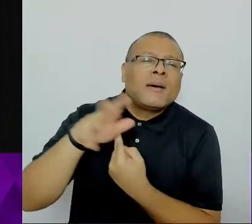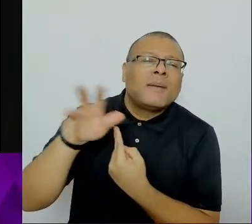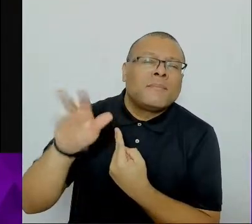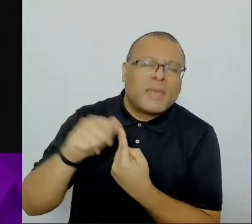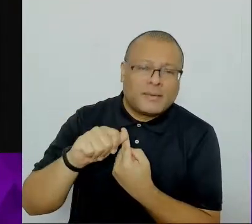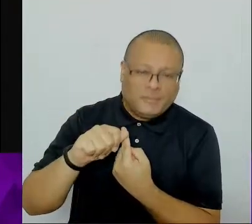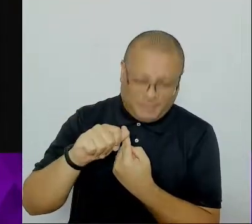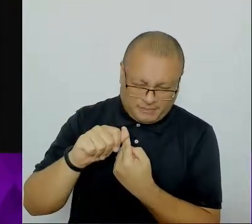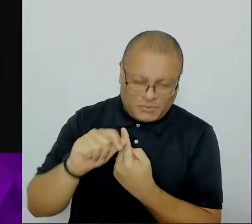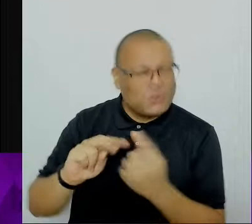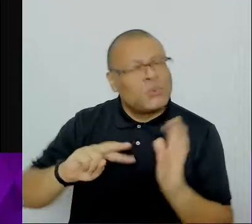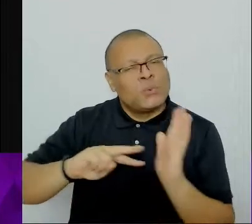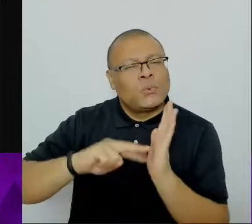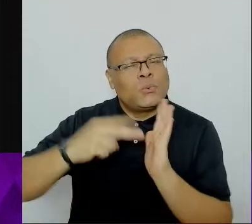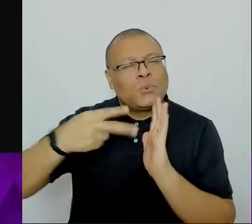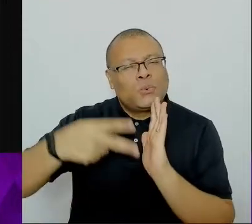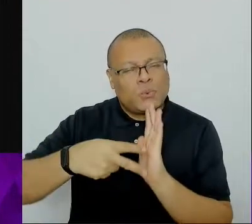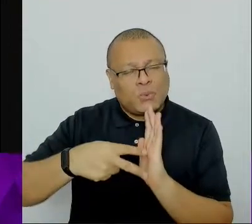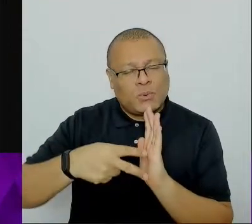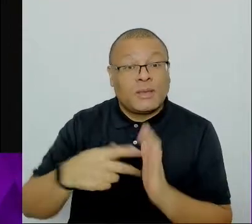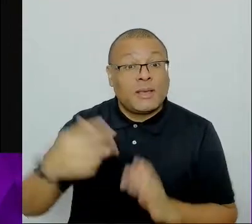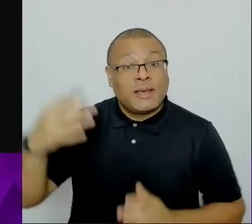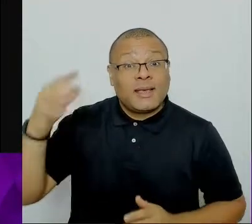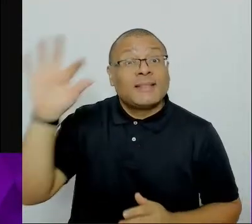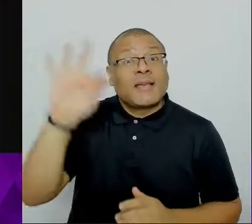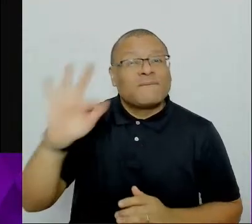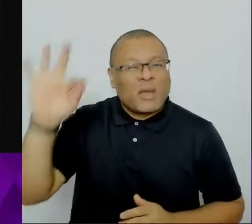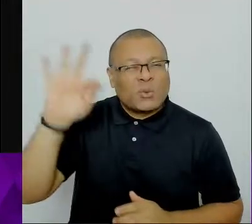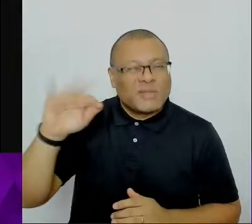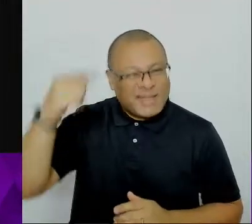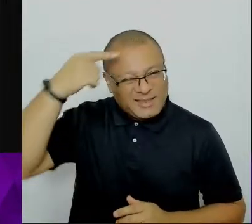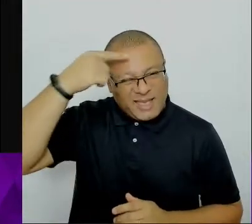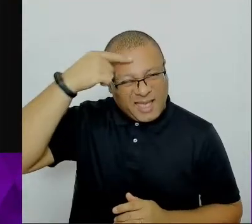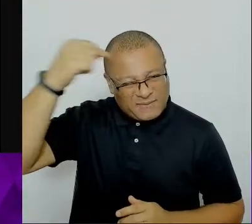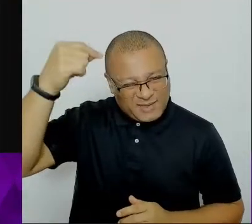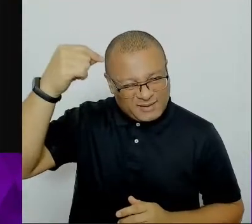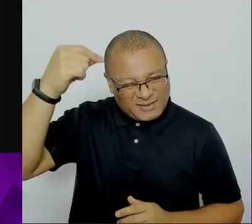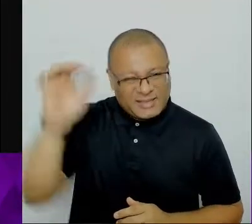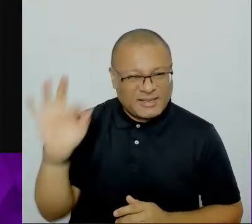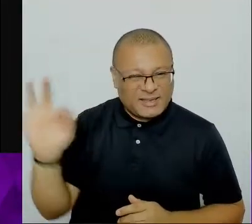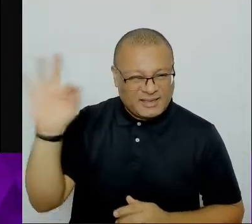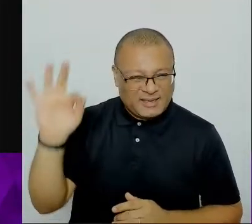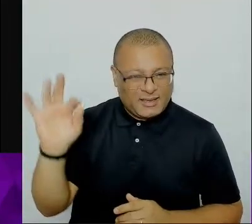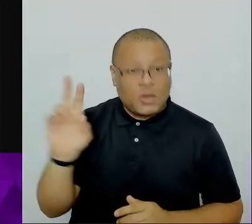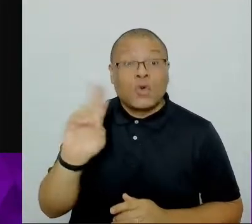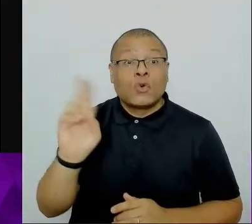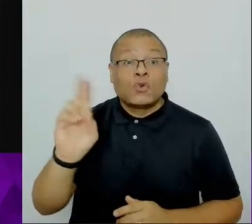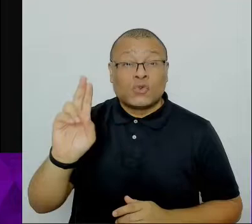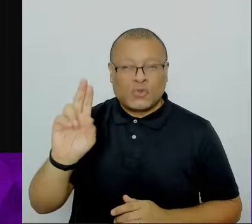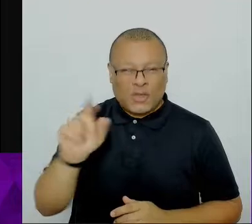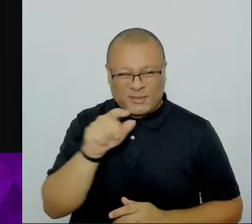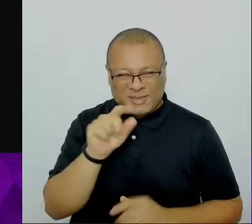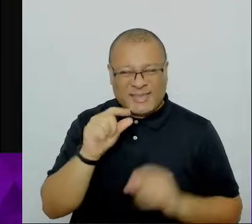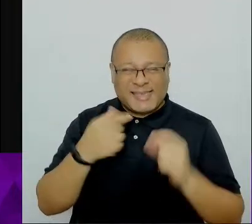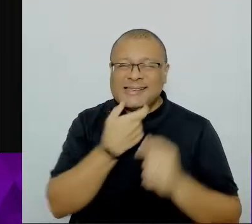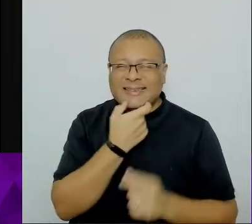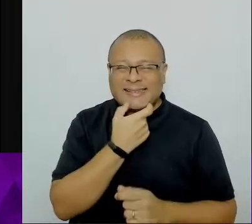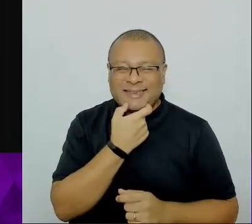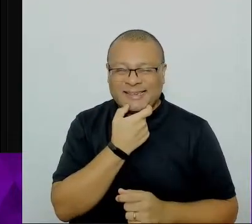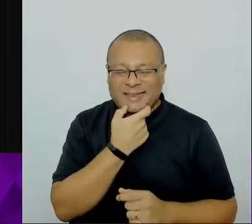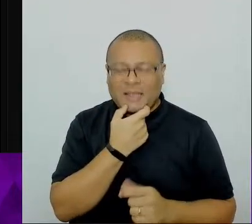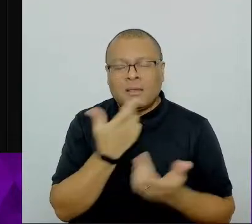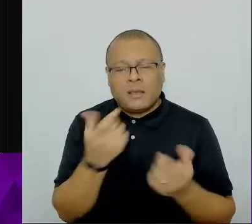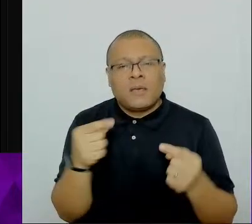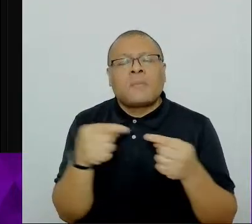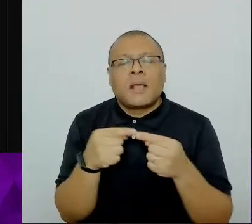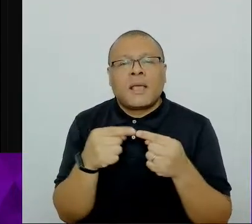vista de faculdade, teórico, API é Application Programming Interface, ou interface de programação de